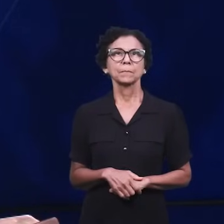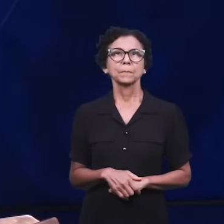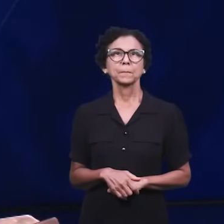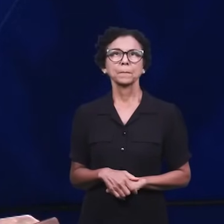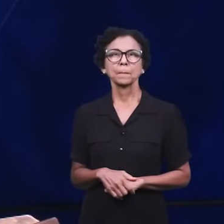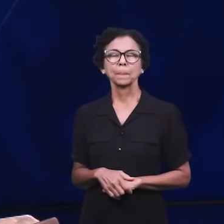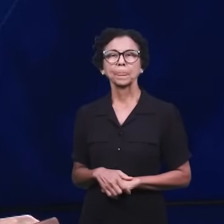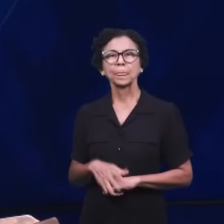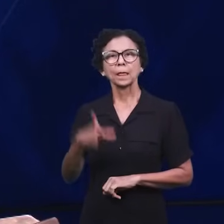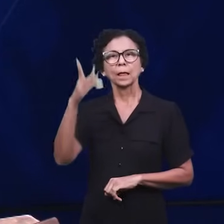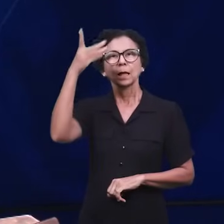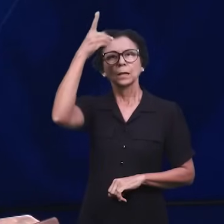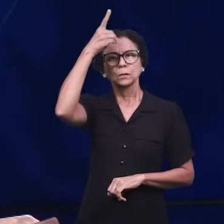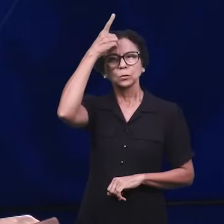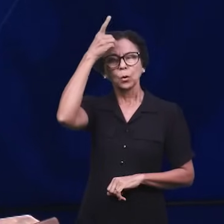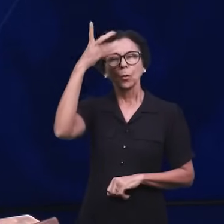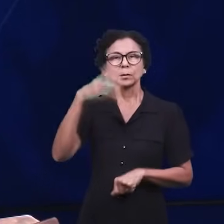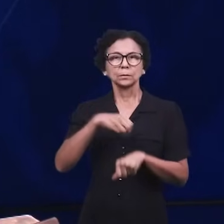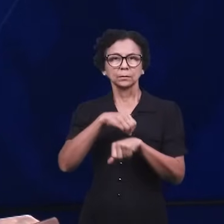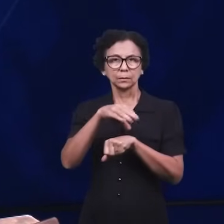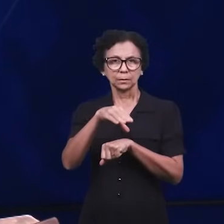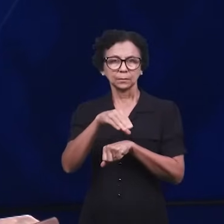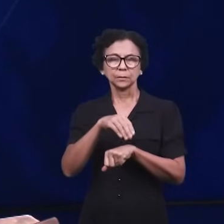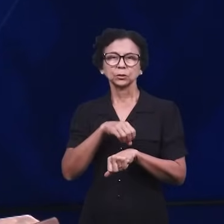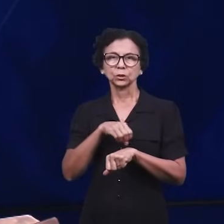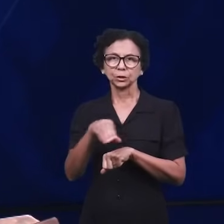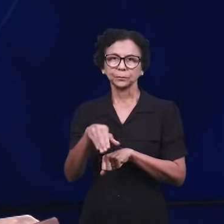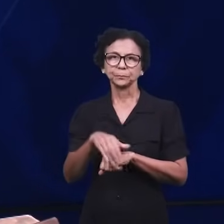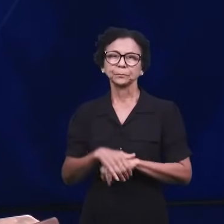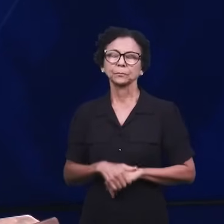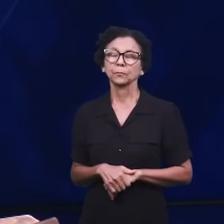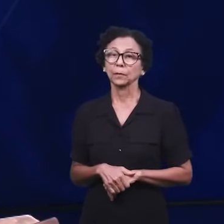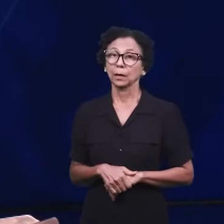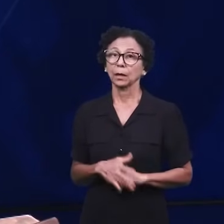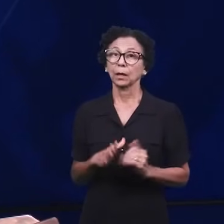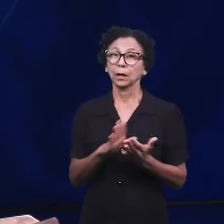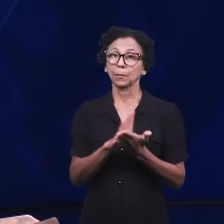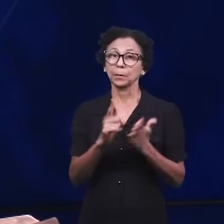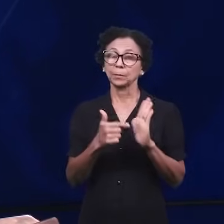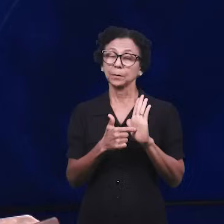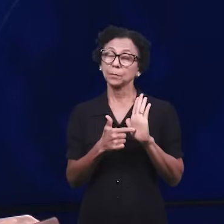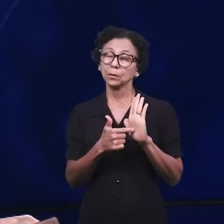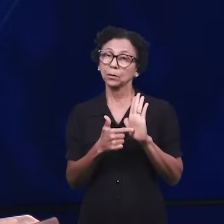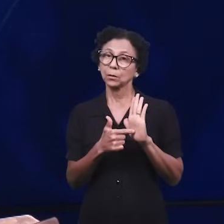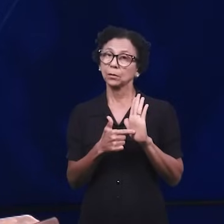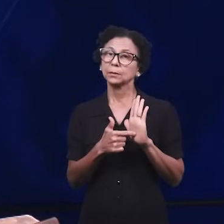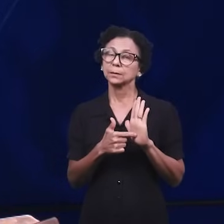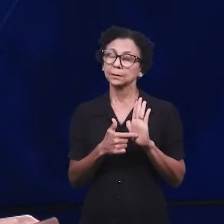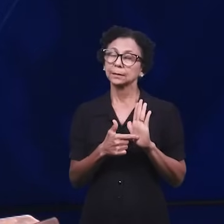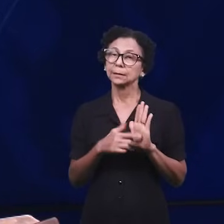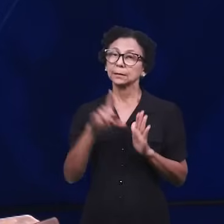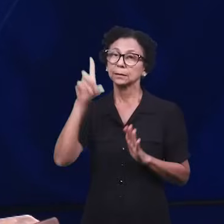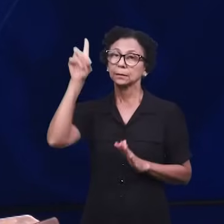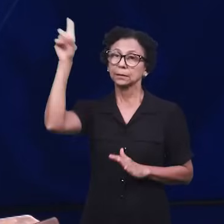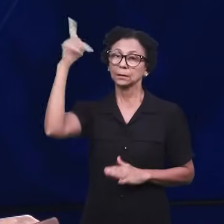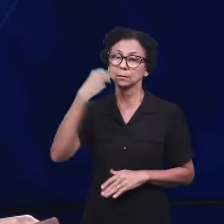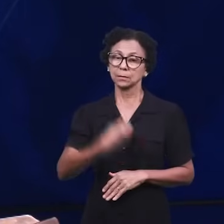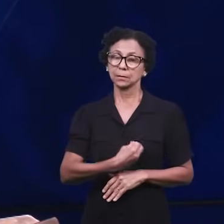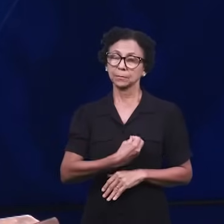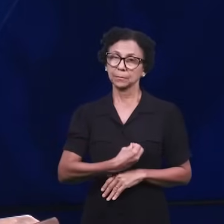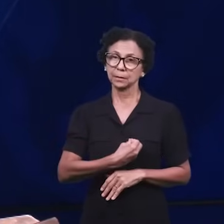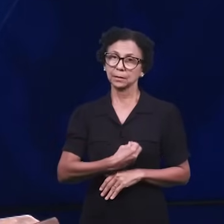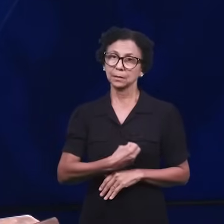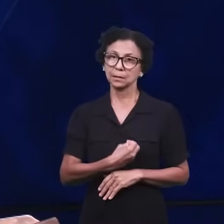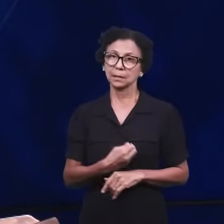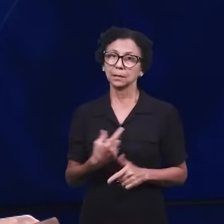alguns dons espirituais. Os dons espirituais são bíblicos, né? E Deus tem estado presente em nosso meio, pois o Espírito Santo